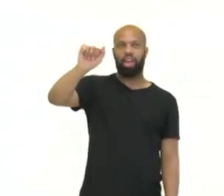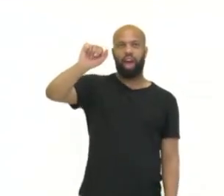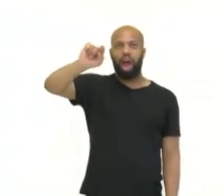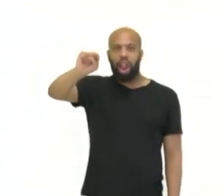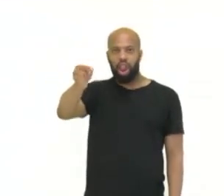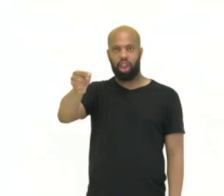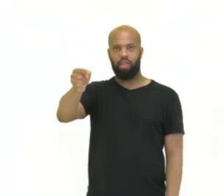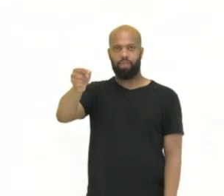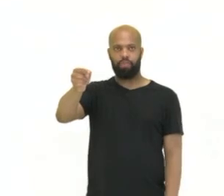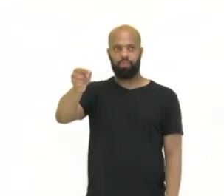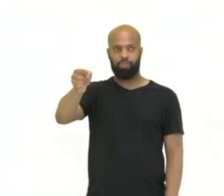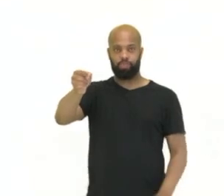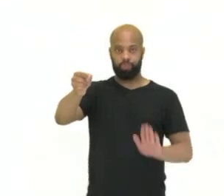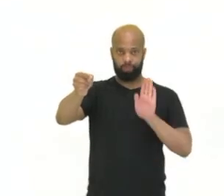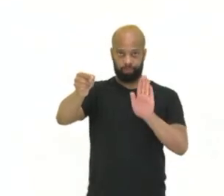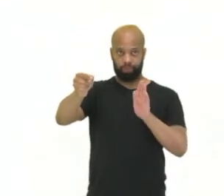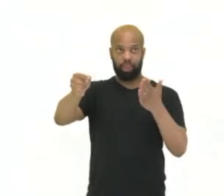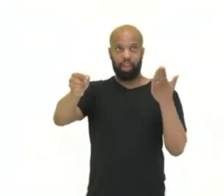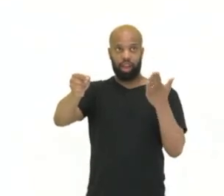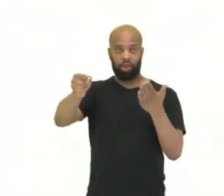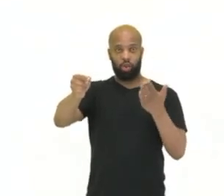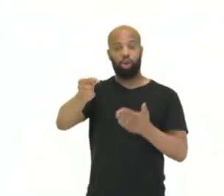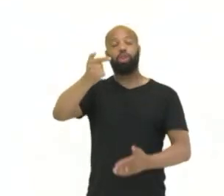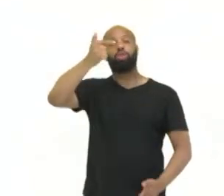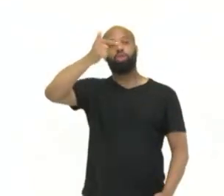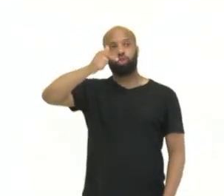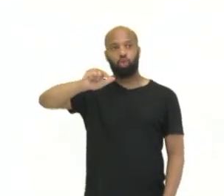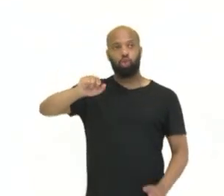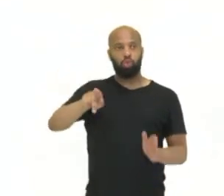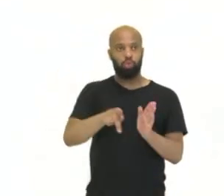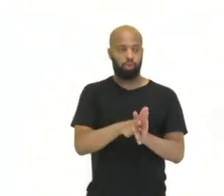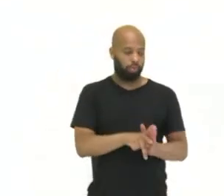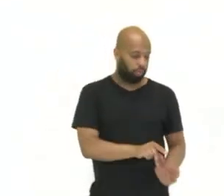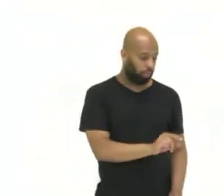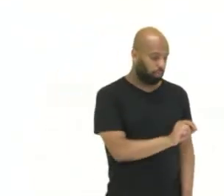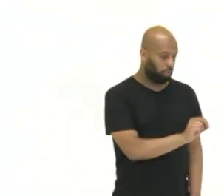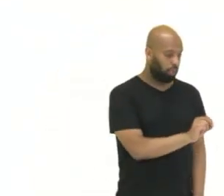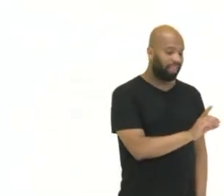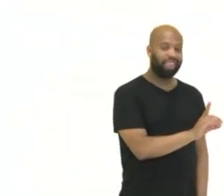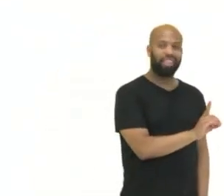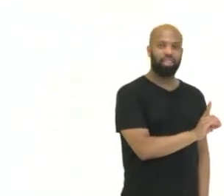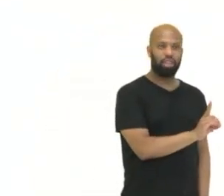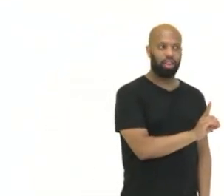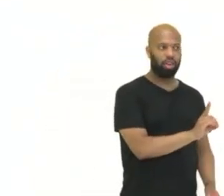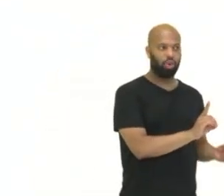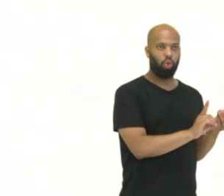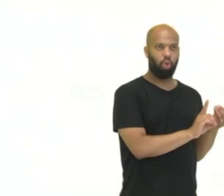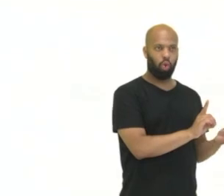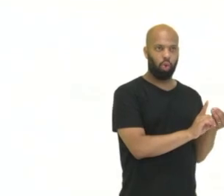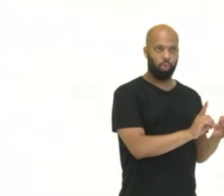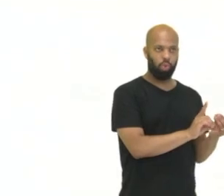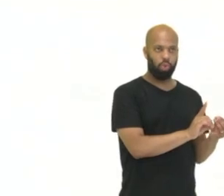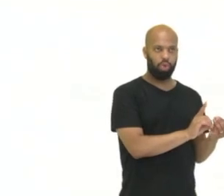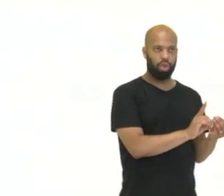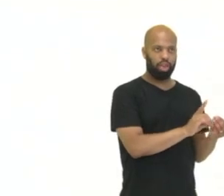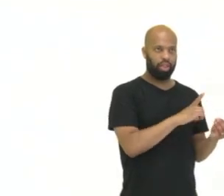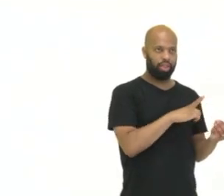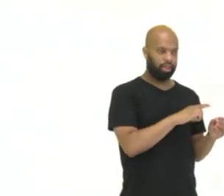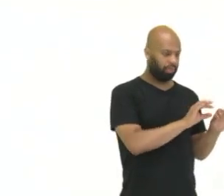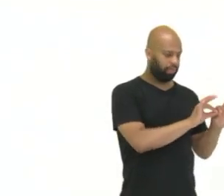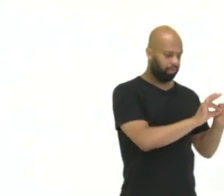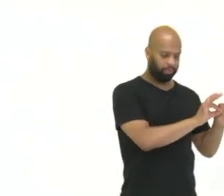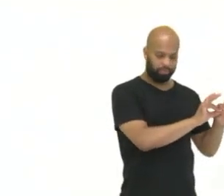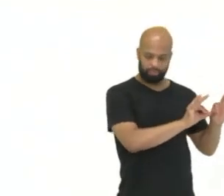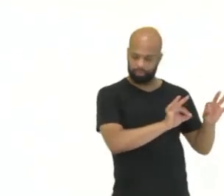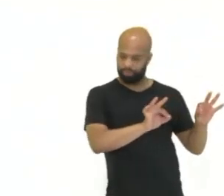Pronto, acabou o desenho. Agora eu vou recomeçar para o D. Como é que faz no D? Eu vou fazer uma reta do O até a letra